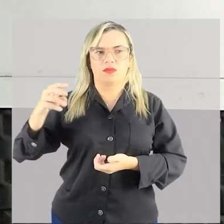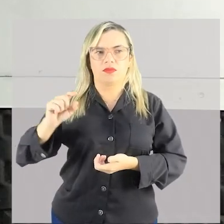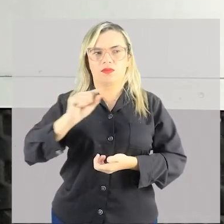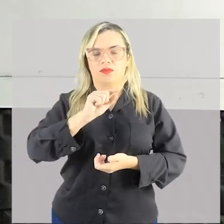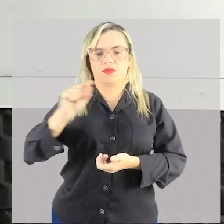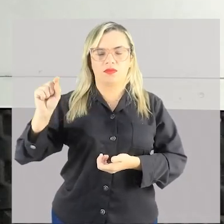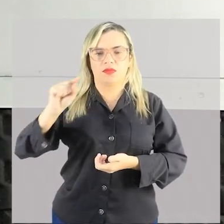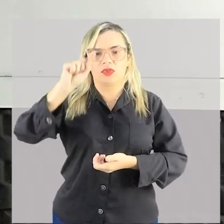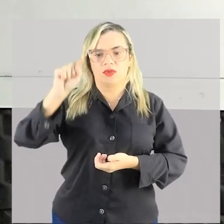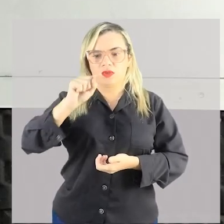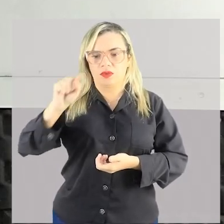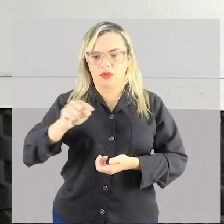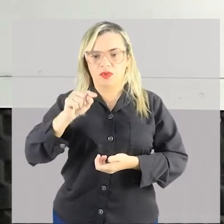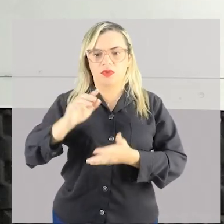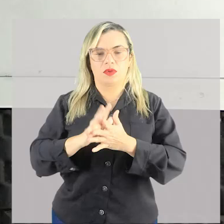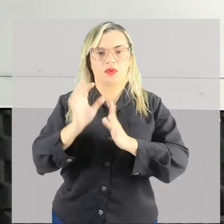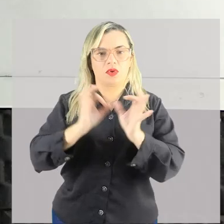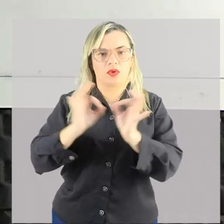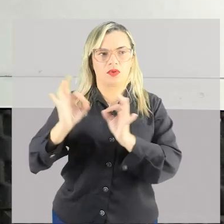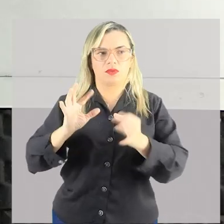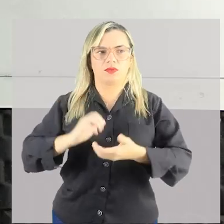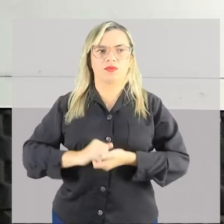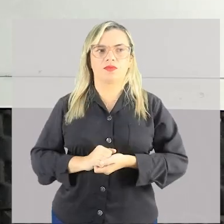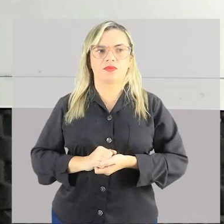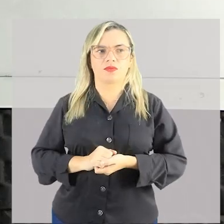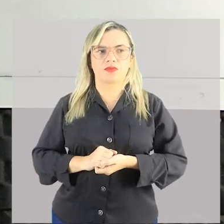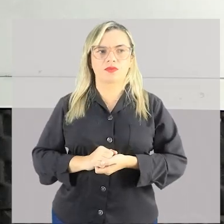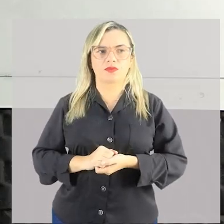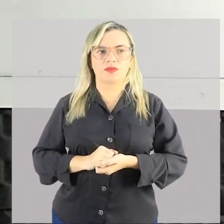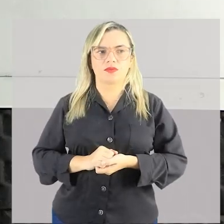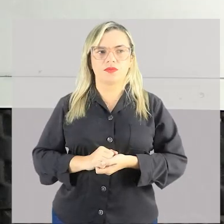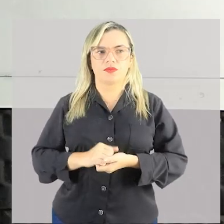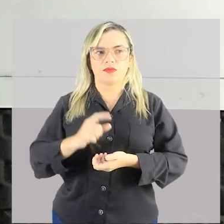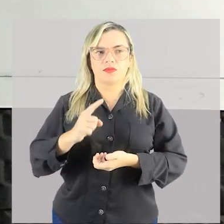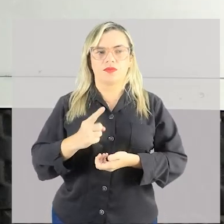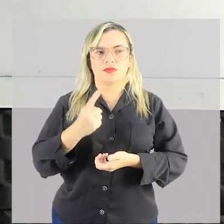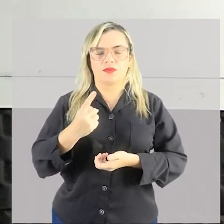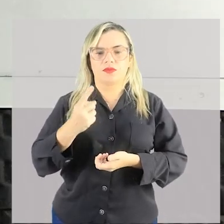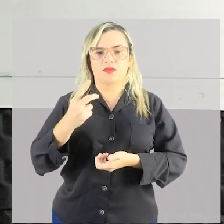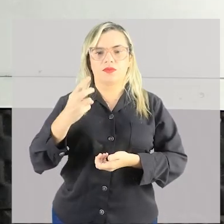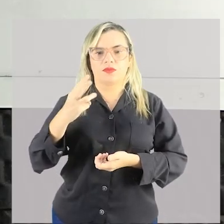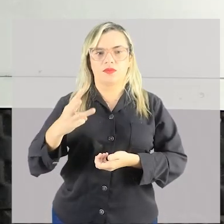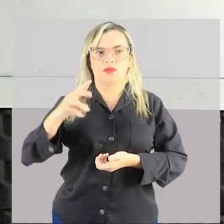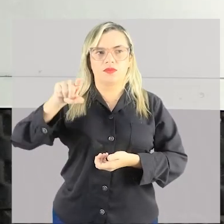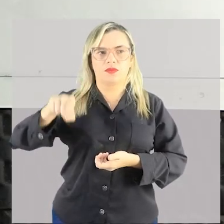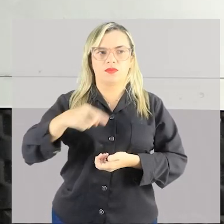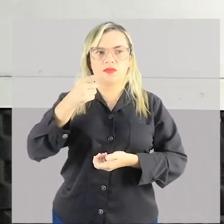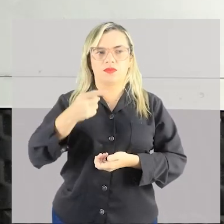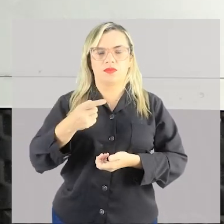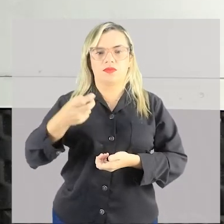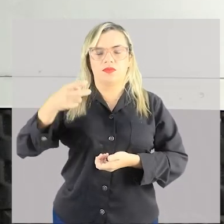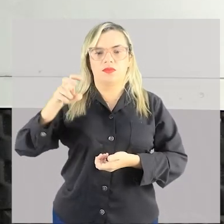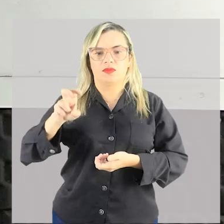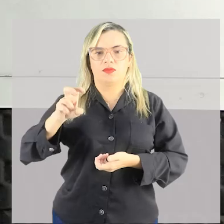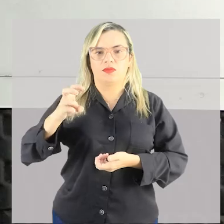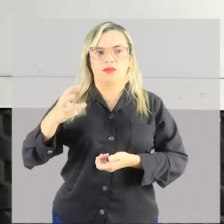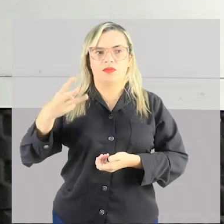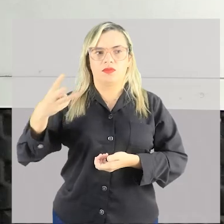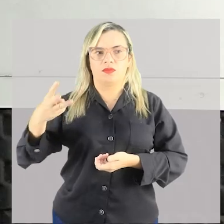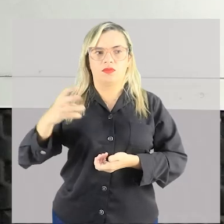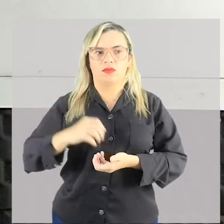debaixo de vírgula dá 3 dá 5 dá 3 dá 1 dá 13 V